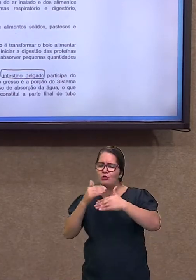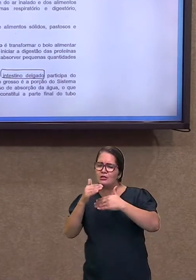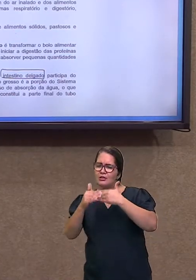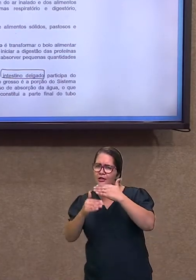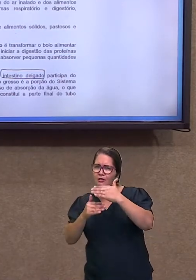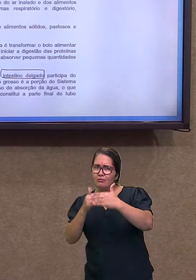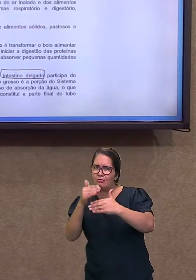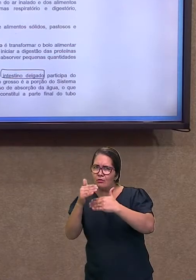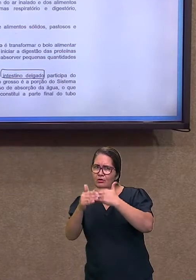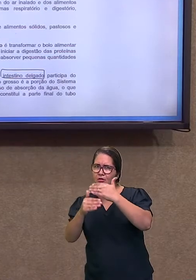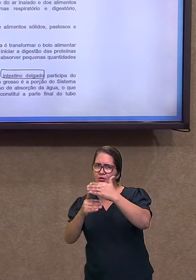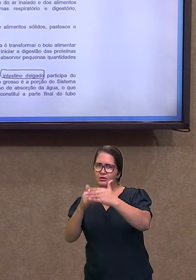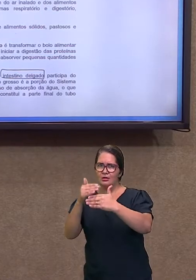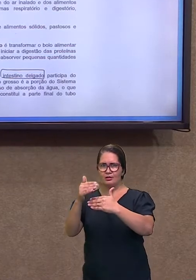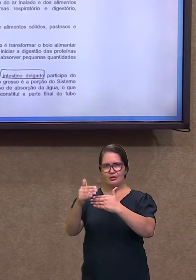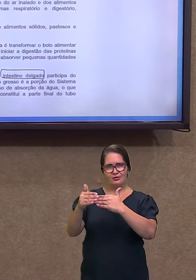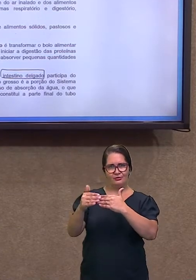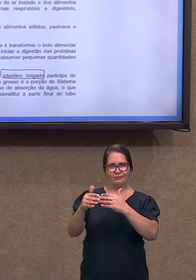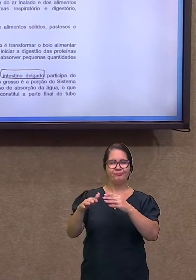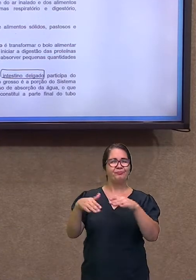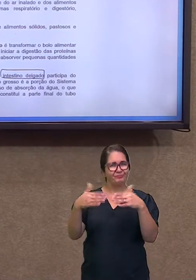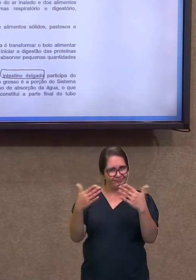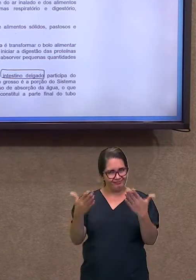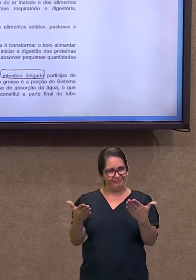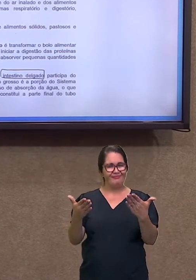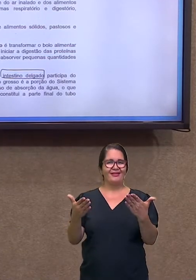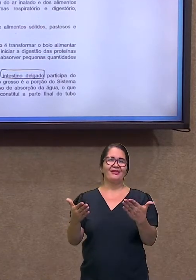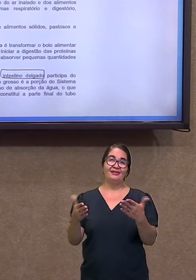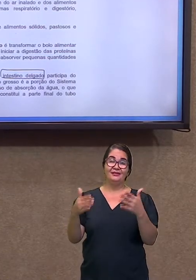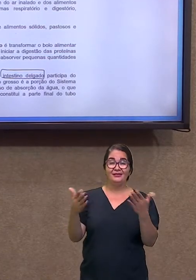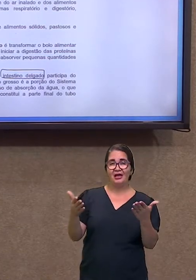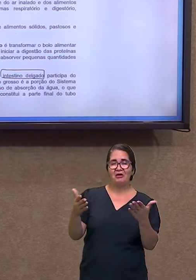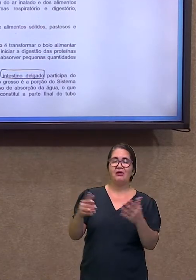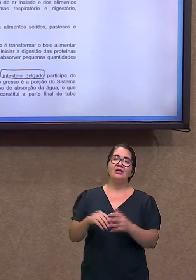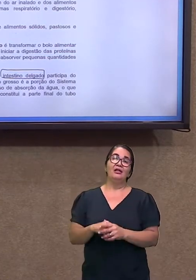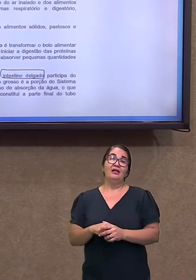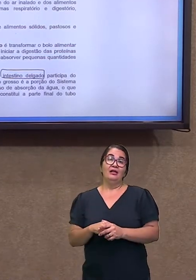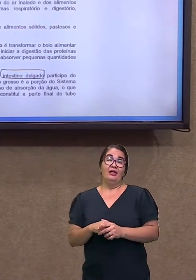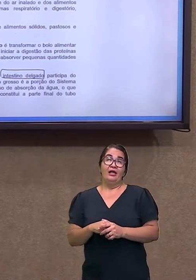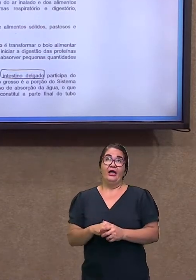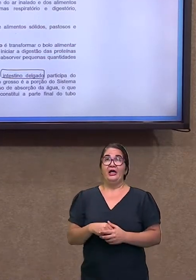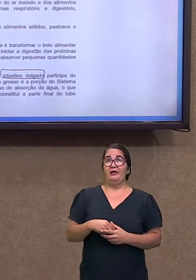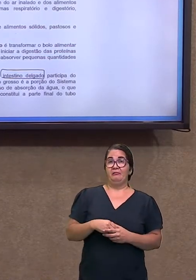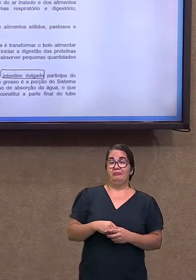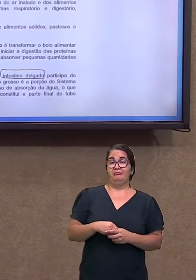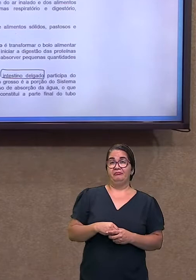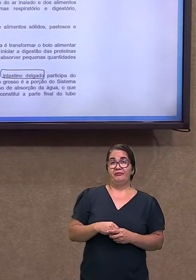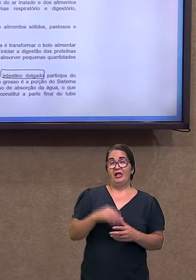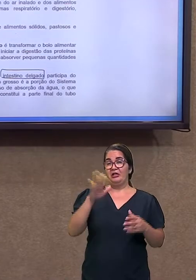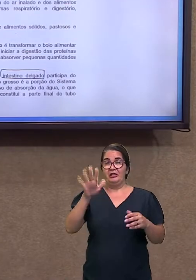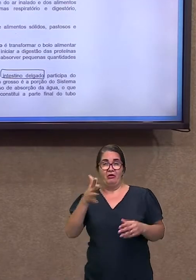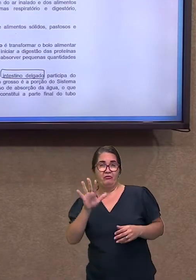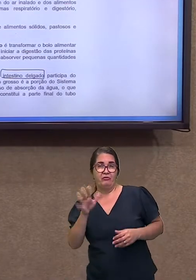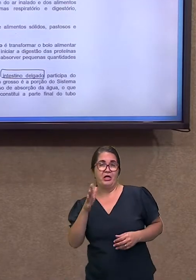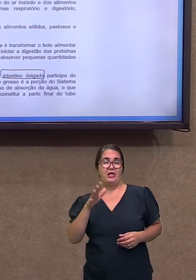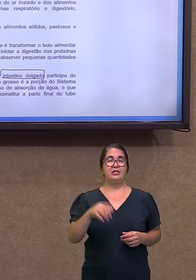não. Não gosto muito desse negócio, não. Não tem gosto de nada, né? Eu gosto de beber suco, eu gosto de beber Toddy, leite,